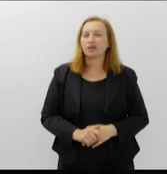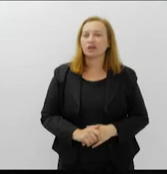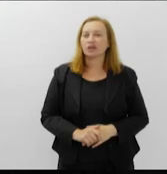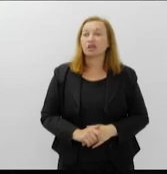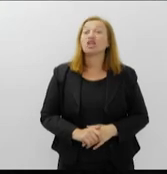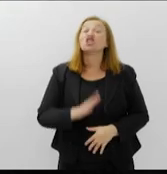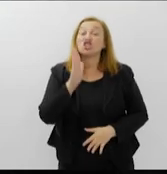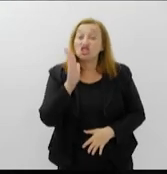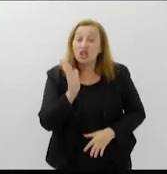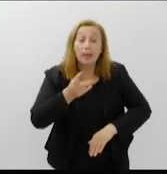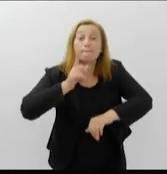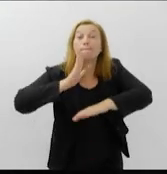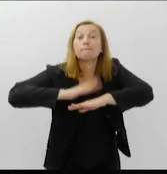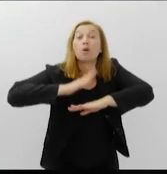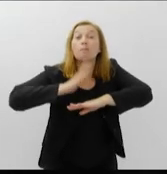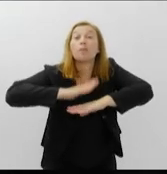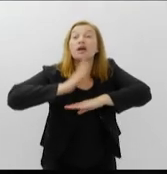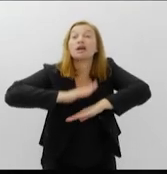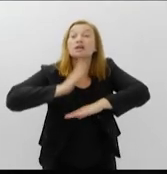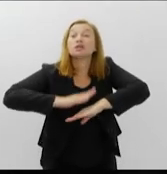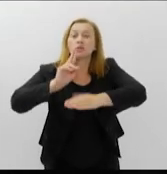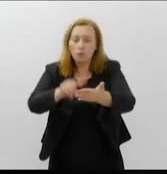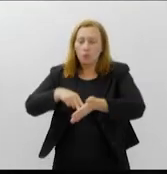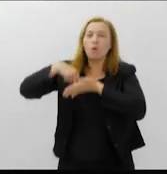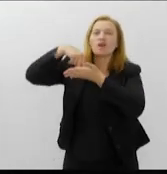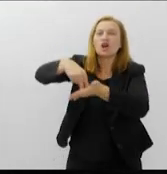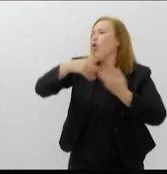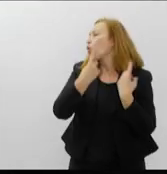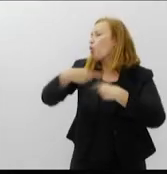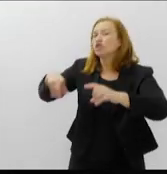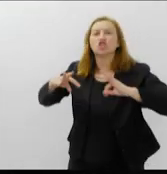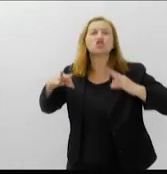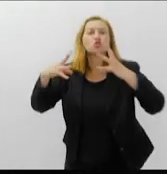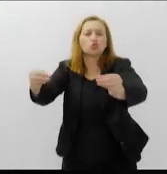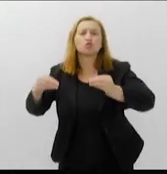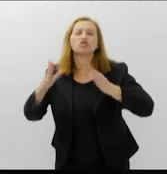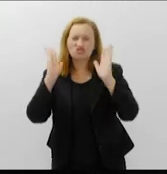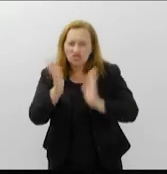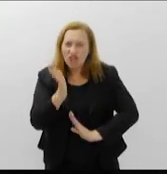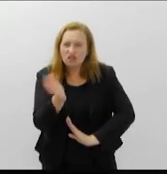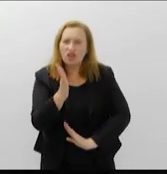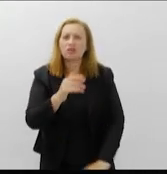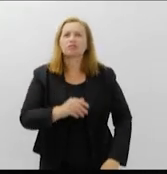Já é hora da gente se levantar contra tudo isso.